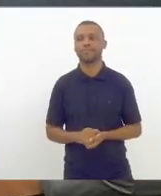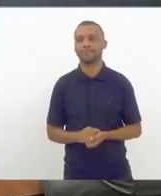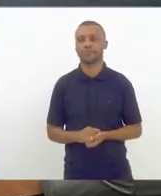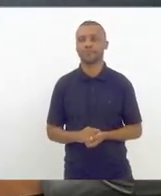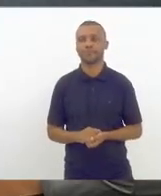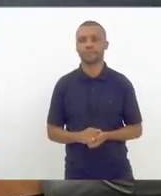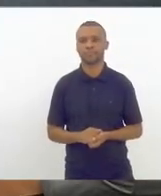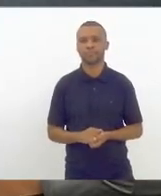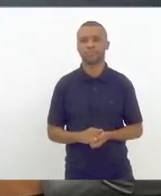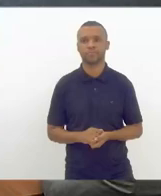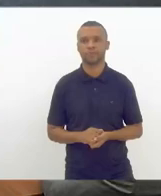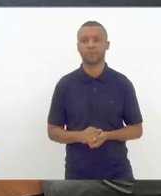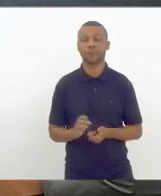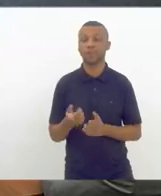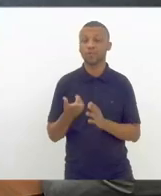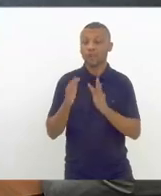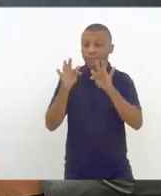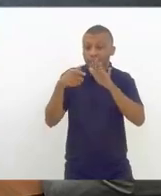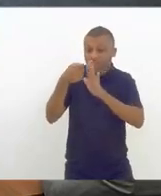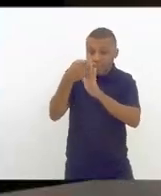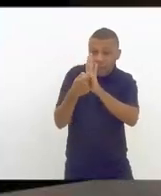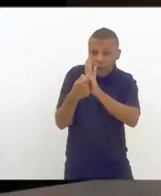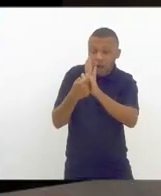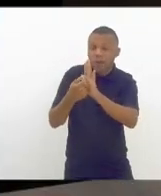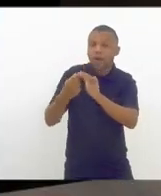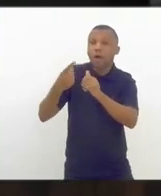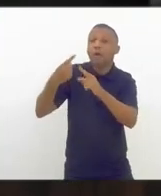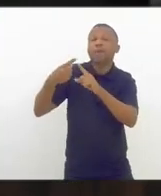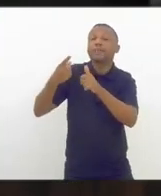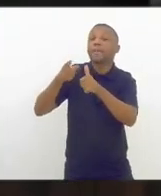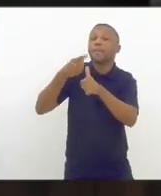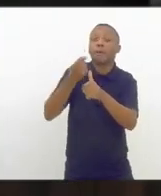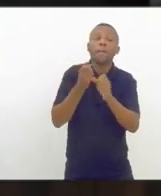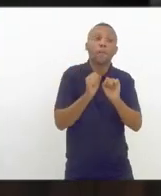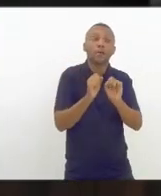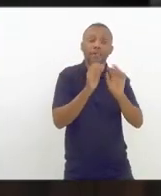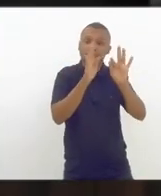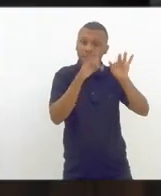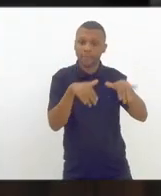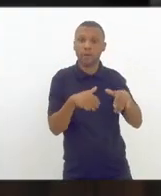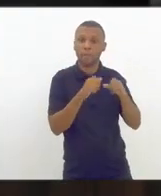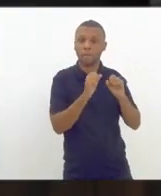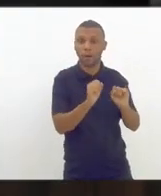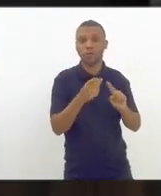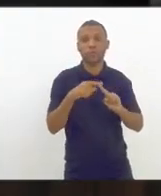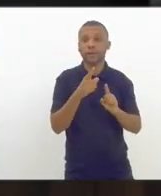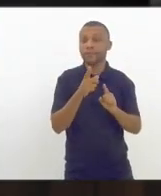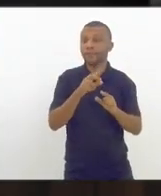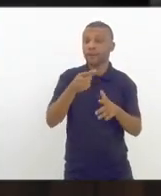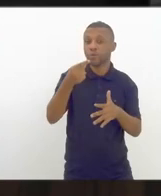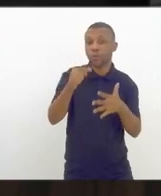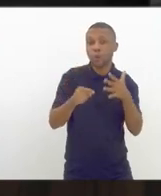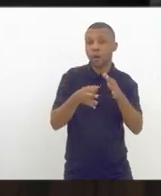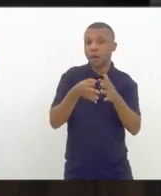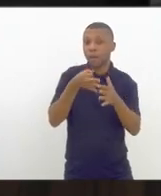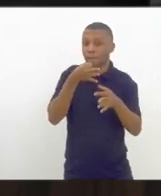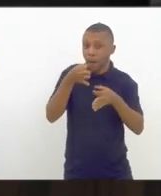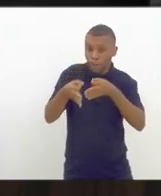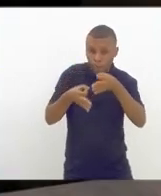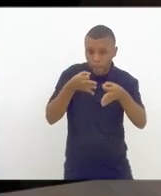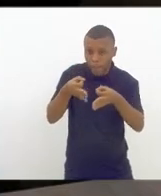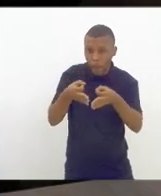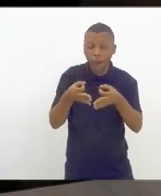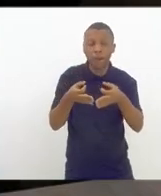Não, não, sem forma final de redação, senhor, que está em primeira. Não, não, pode ser forma final, porque Vossa Excelência vai abarcar os pareceres das duas comissões.